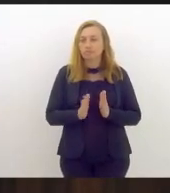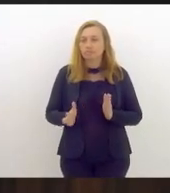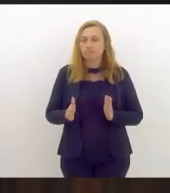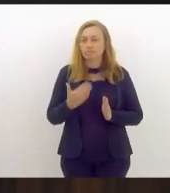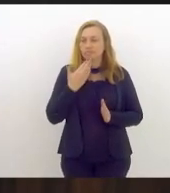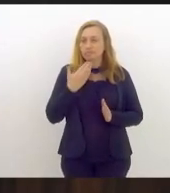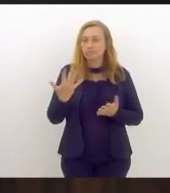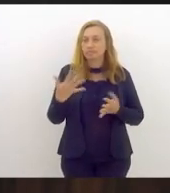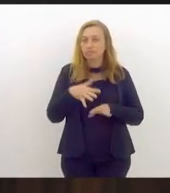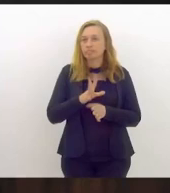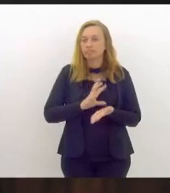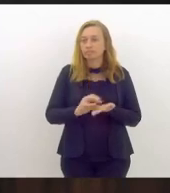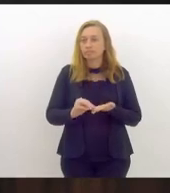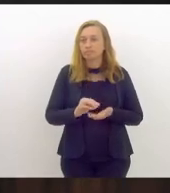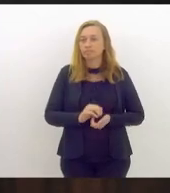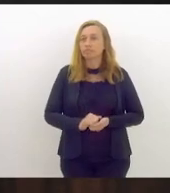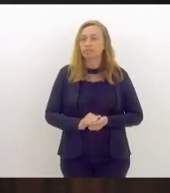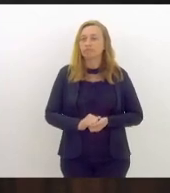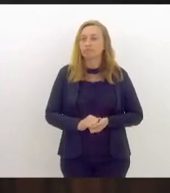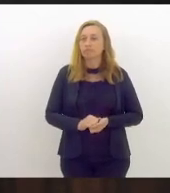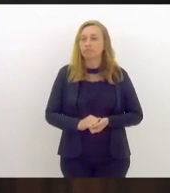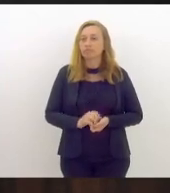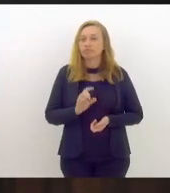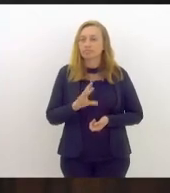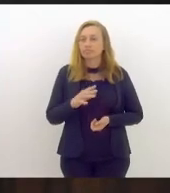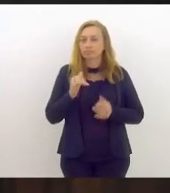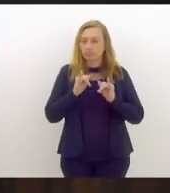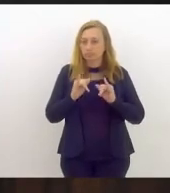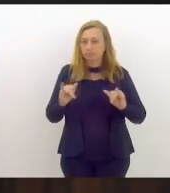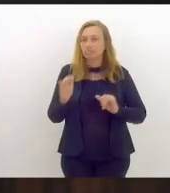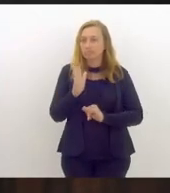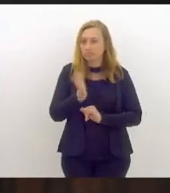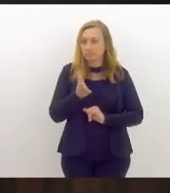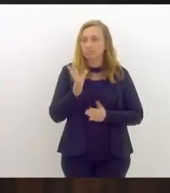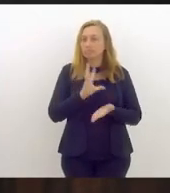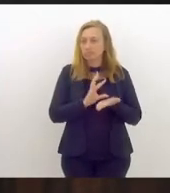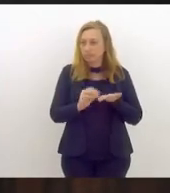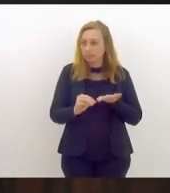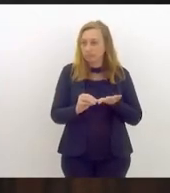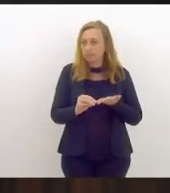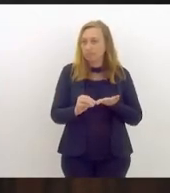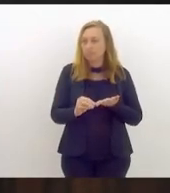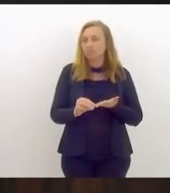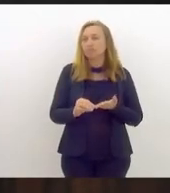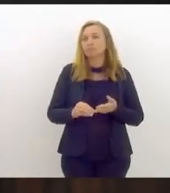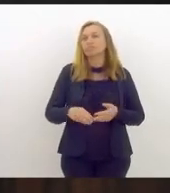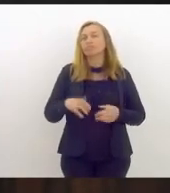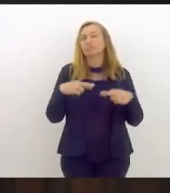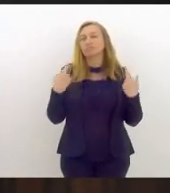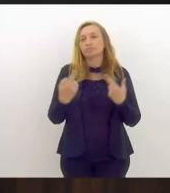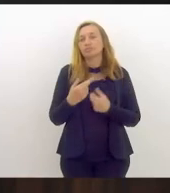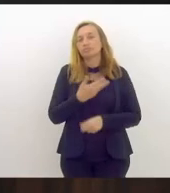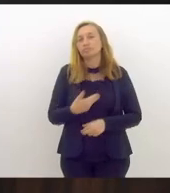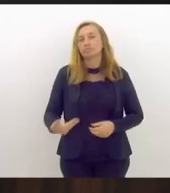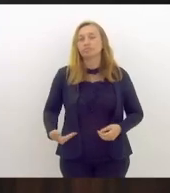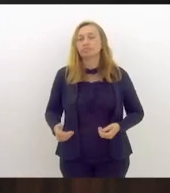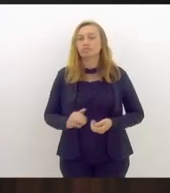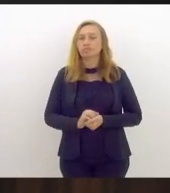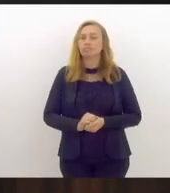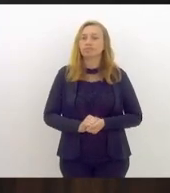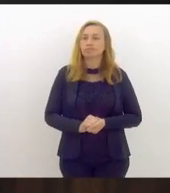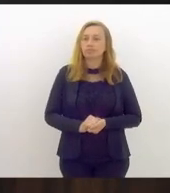inclusão na pauta. Então, só para anunciar que já veio a pauta e a gente ficou de fazer uma audiência.